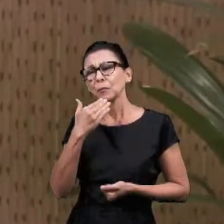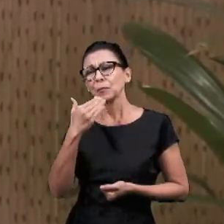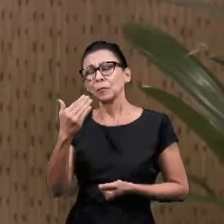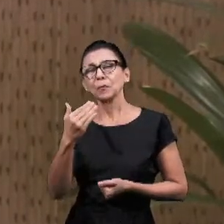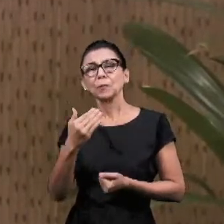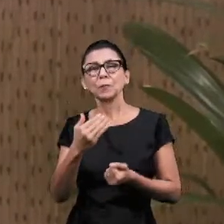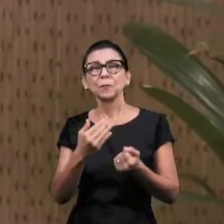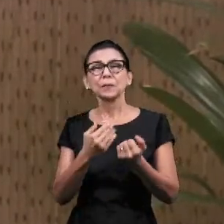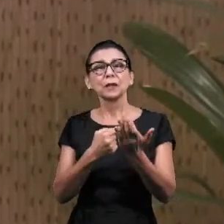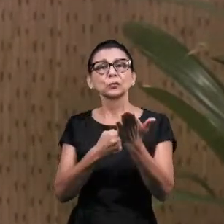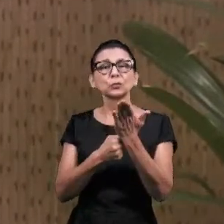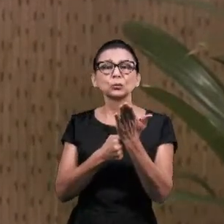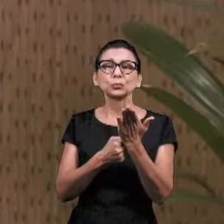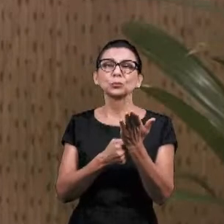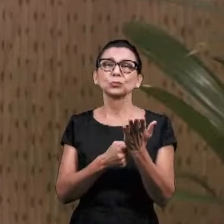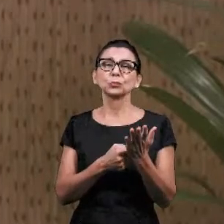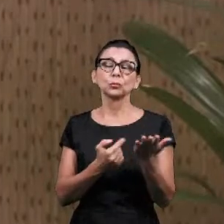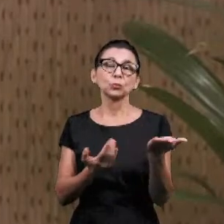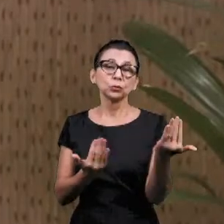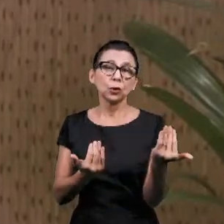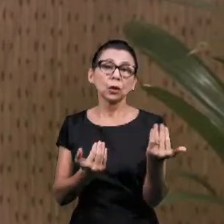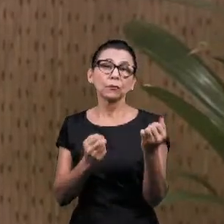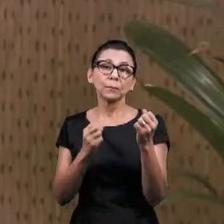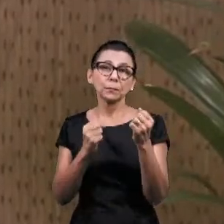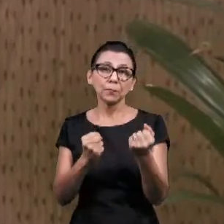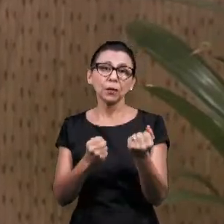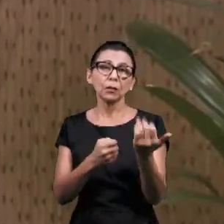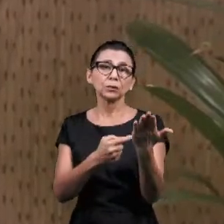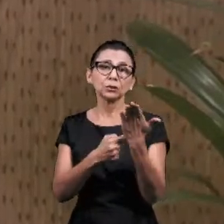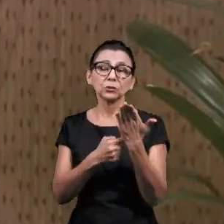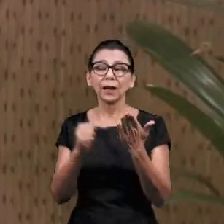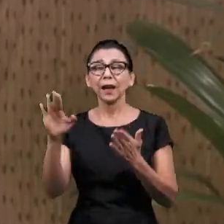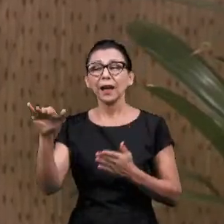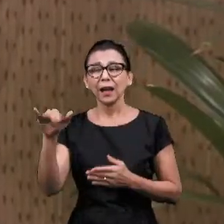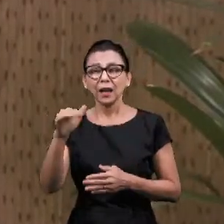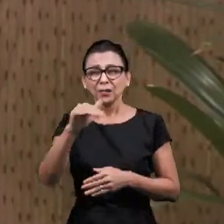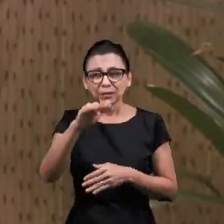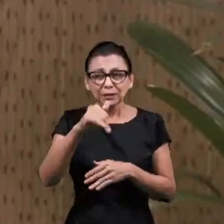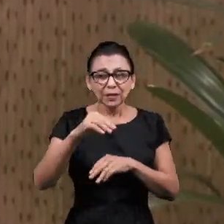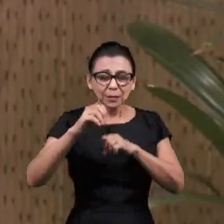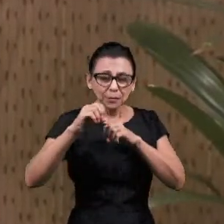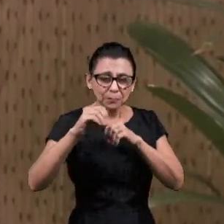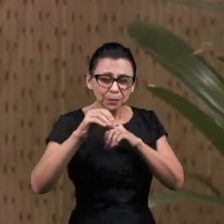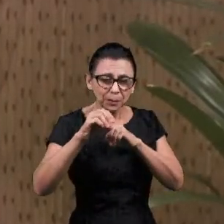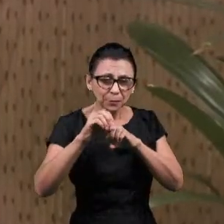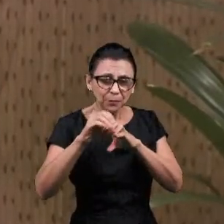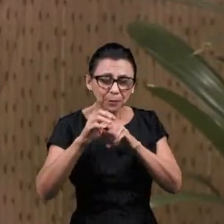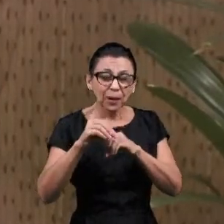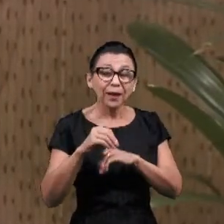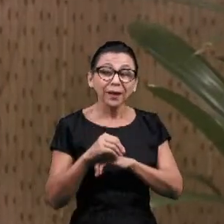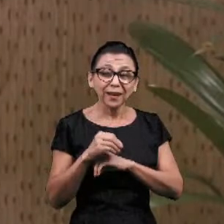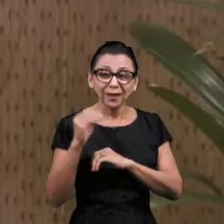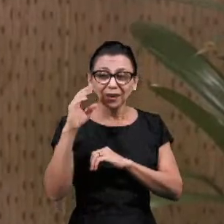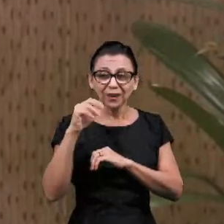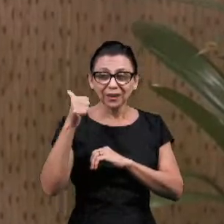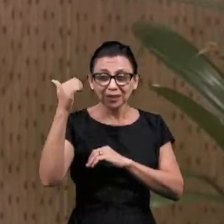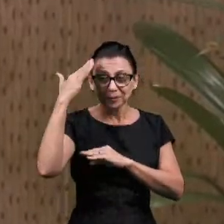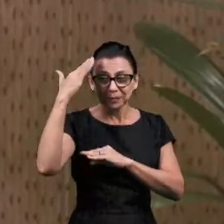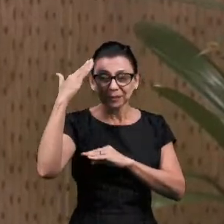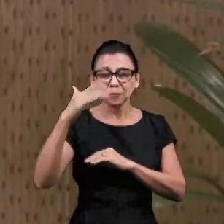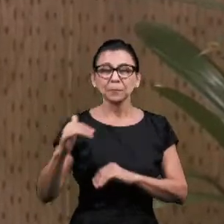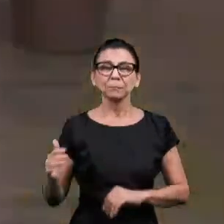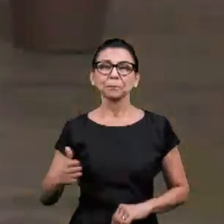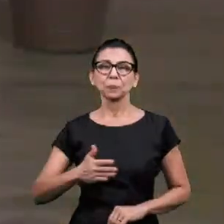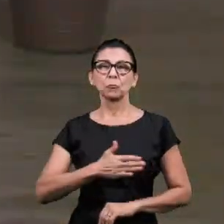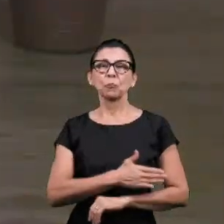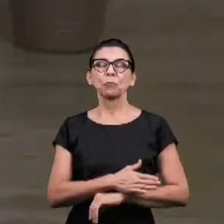vezes os jovens da igreja podem te ajudar. Ah, minha irmã, é assim que faz, te ensinam para você evangelizar. Uma vez, uma